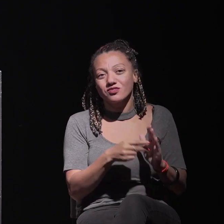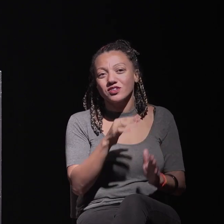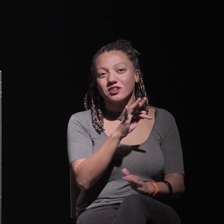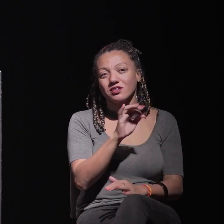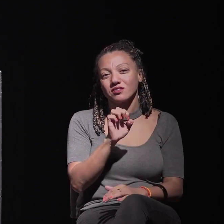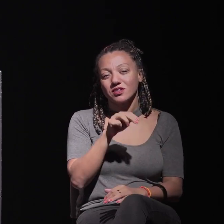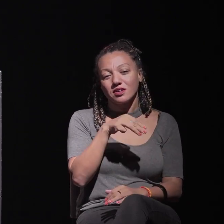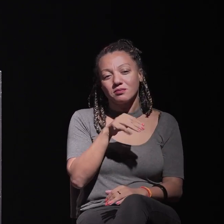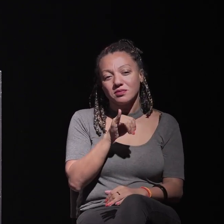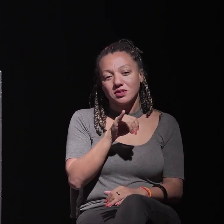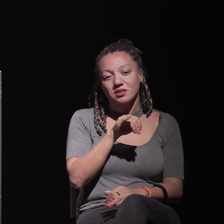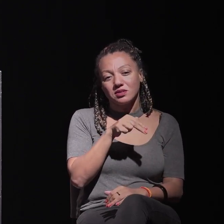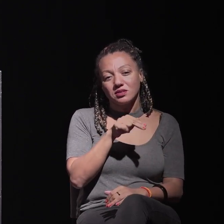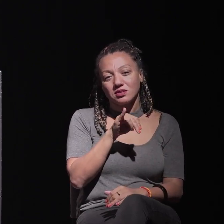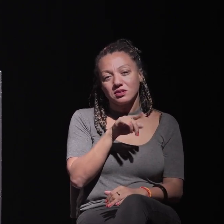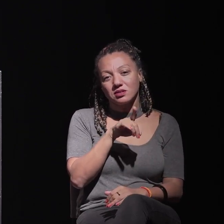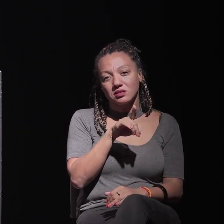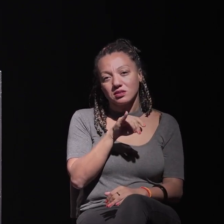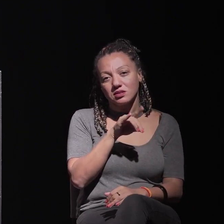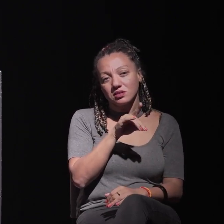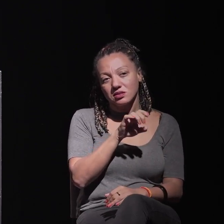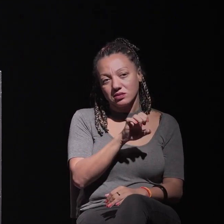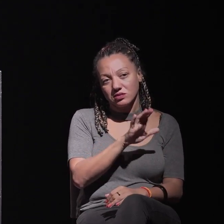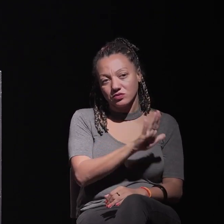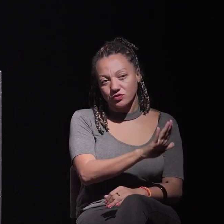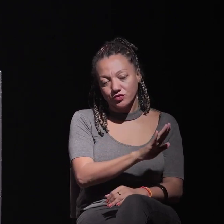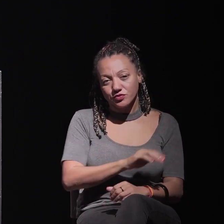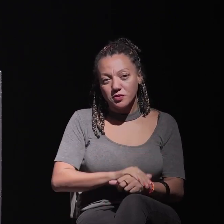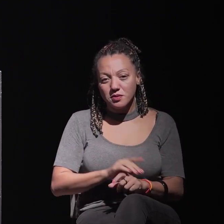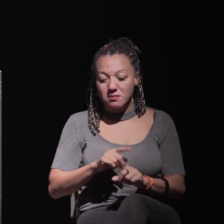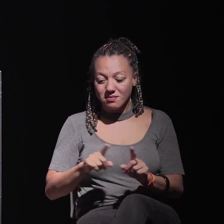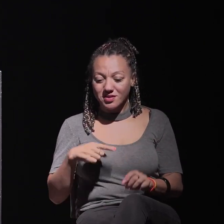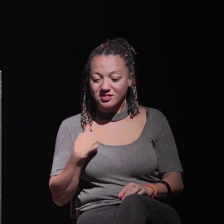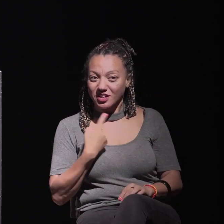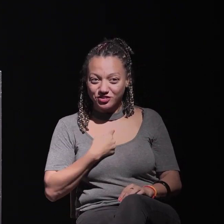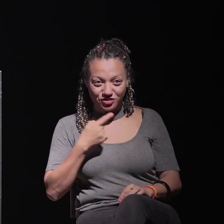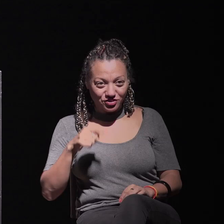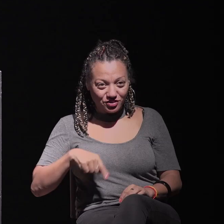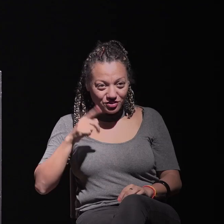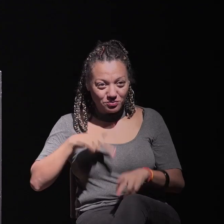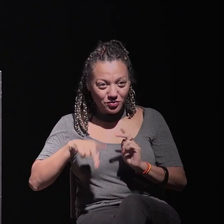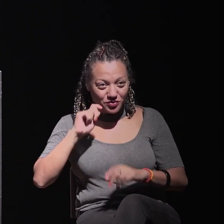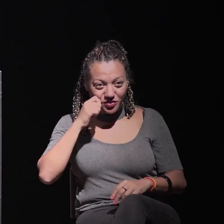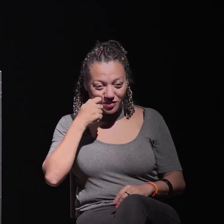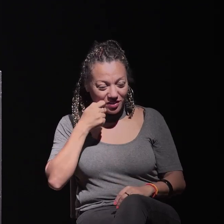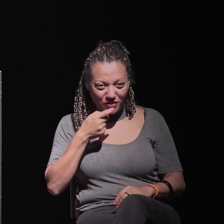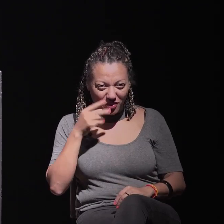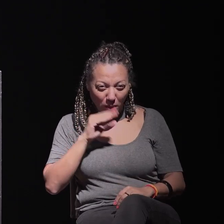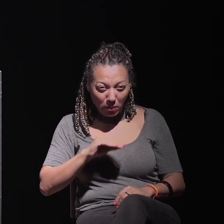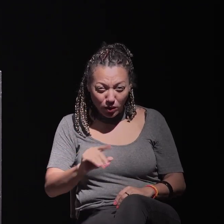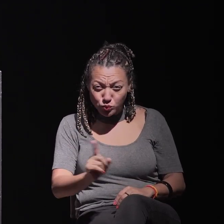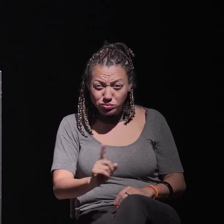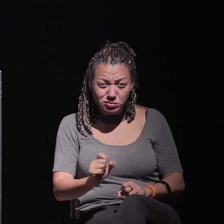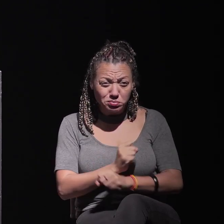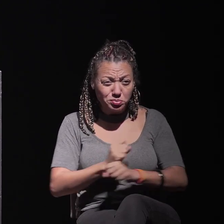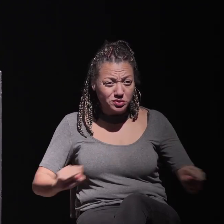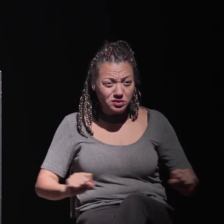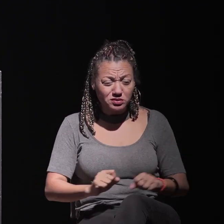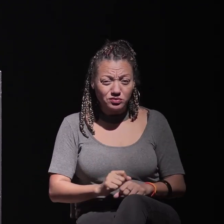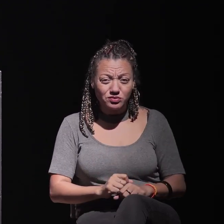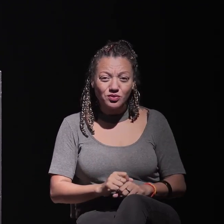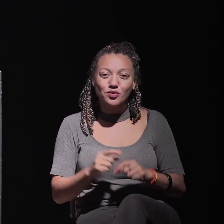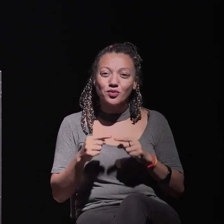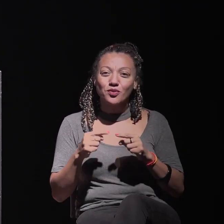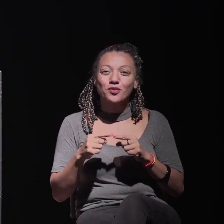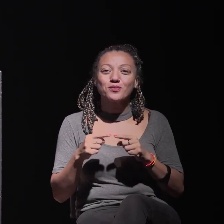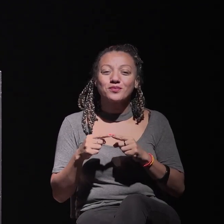patriarcado. Ao passo que a gente vende uma realidade que a gente não fala baixo, né? Falar baixo para a gente é impossível, mas tem a ver com os